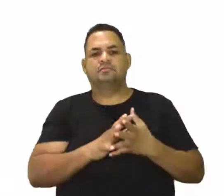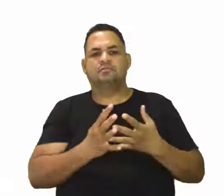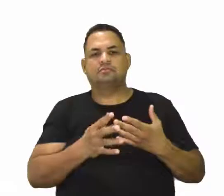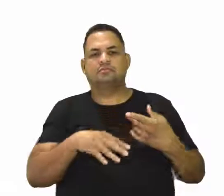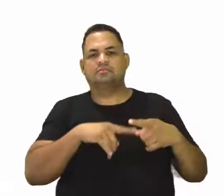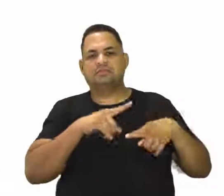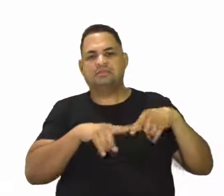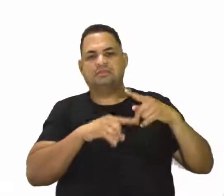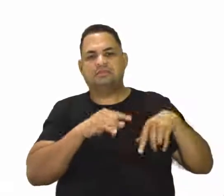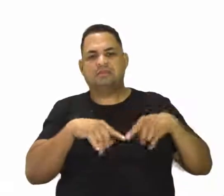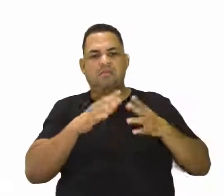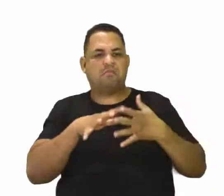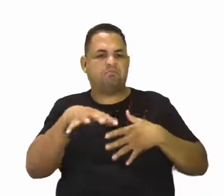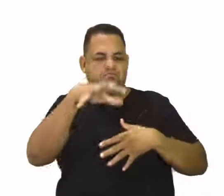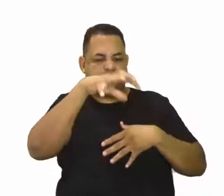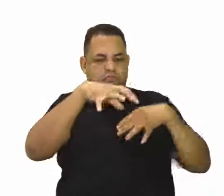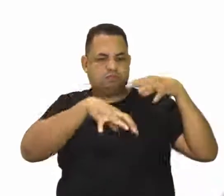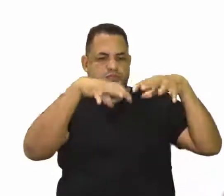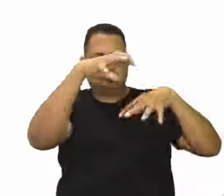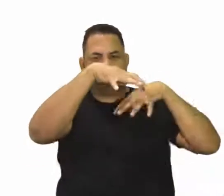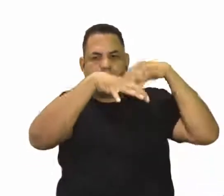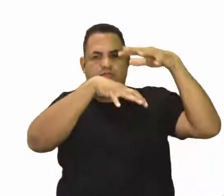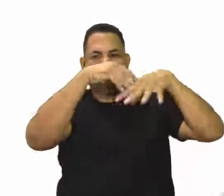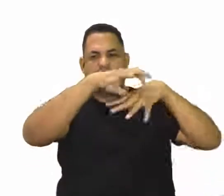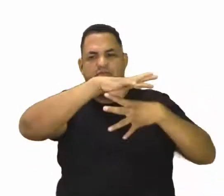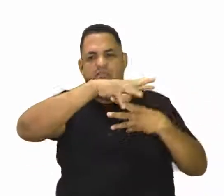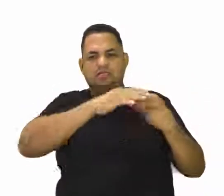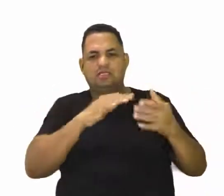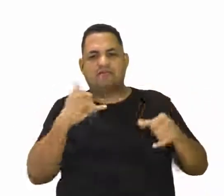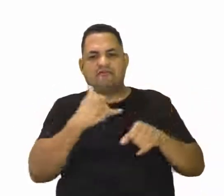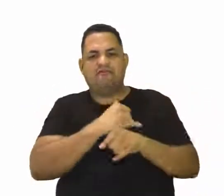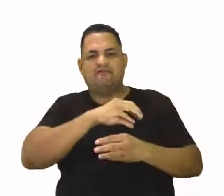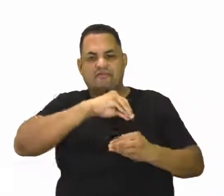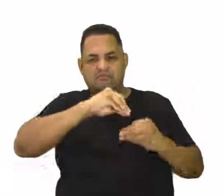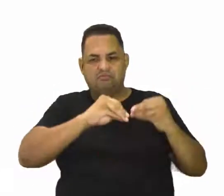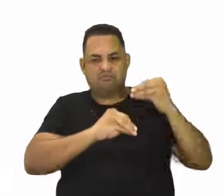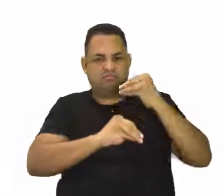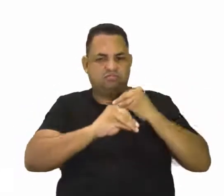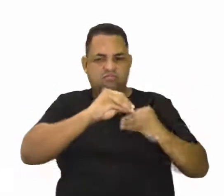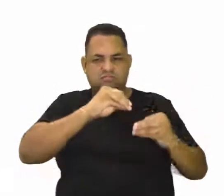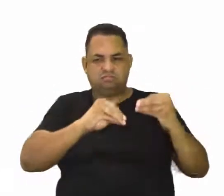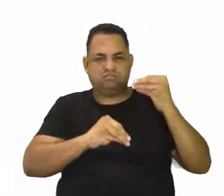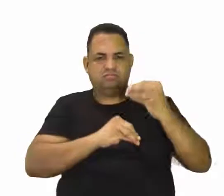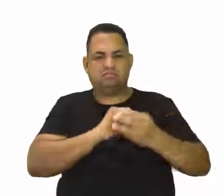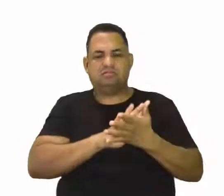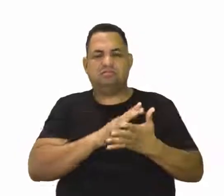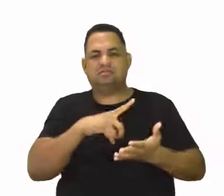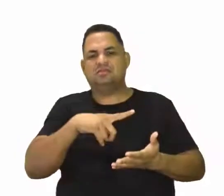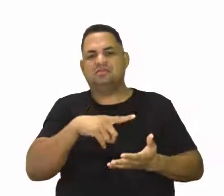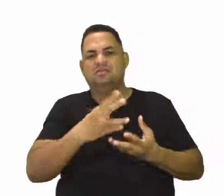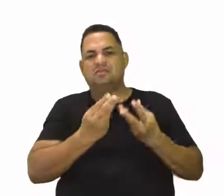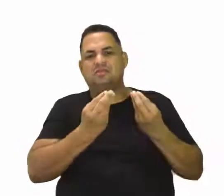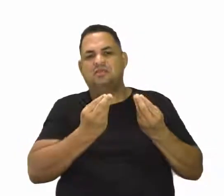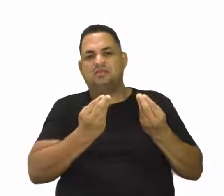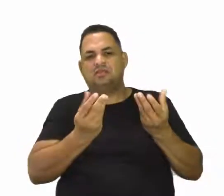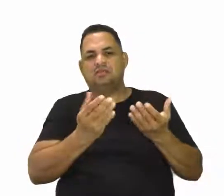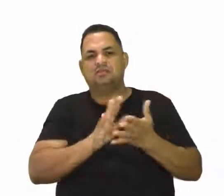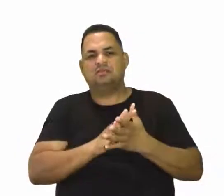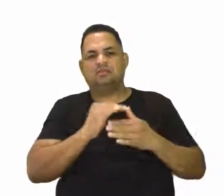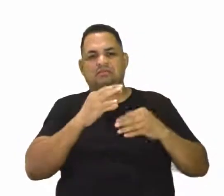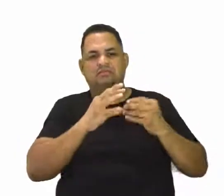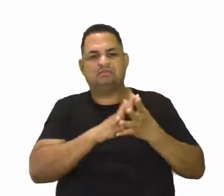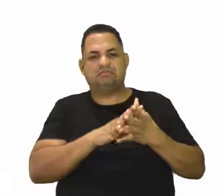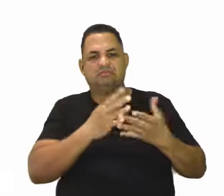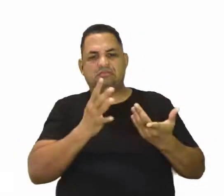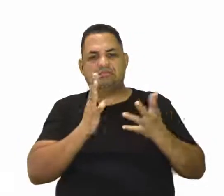de Aço retorcidas né é é muita muita muita muito muito